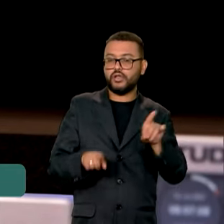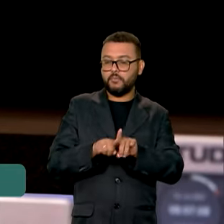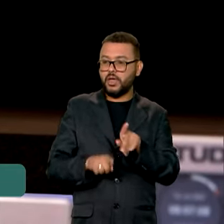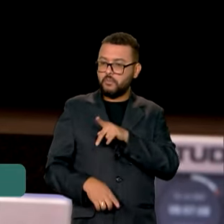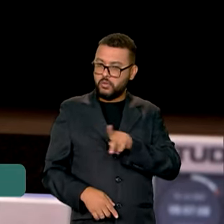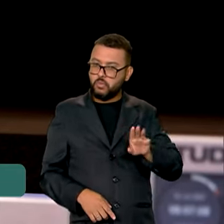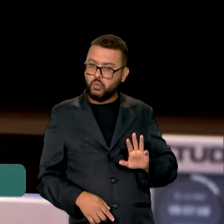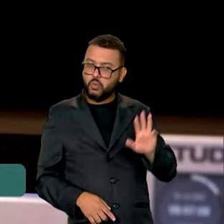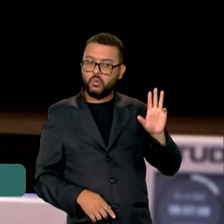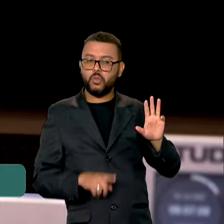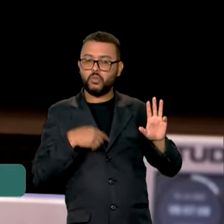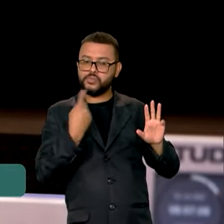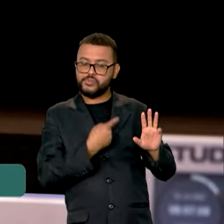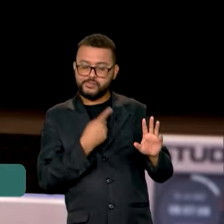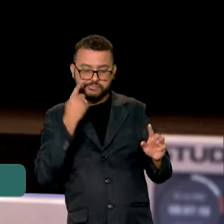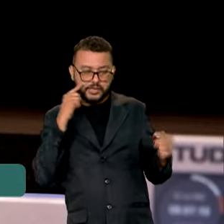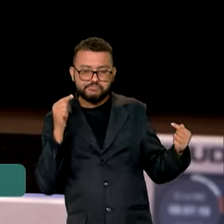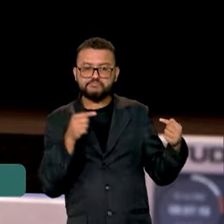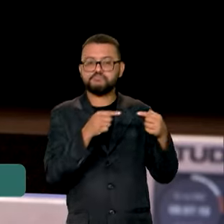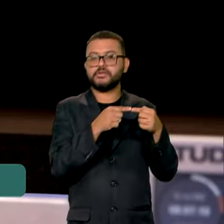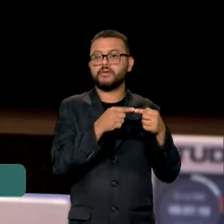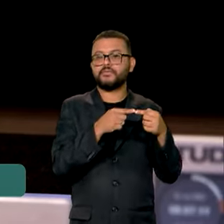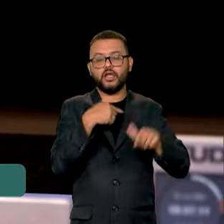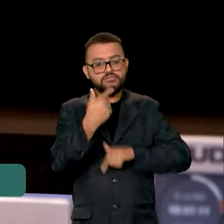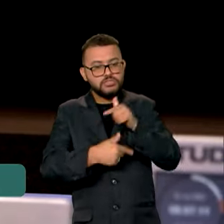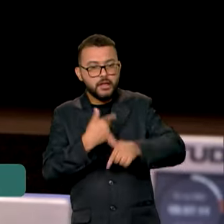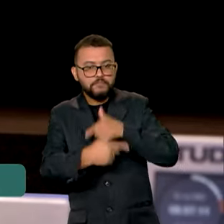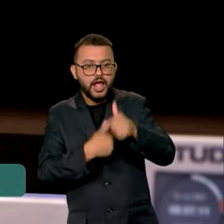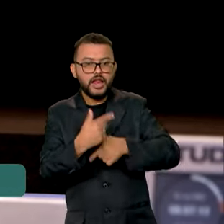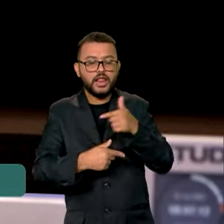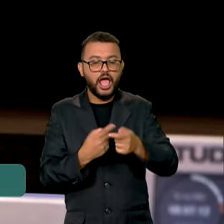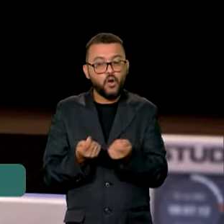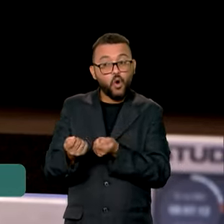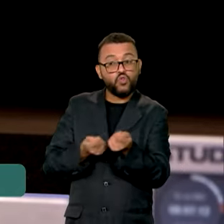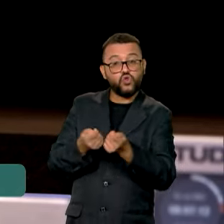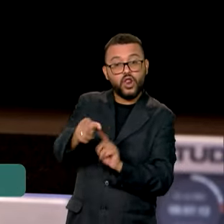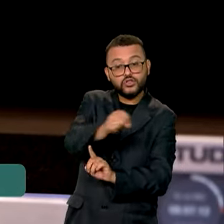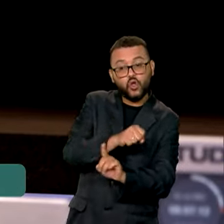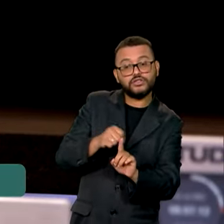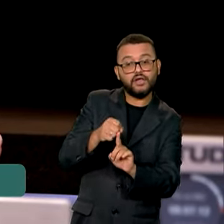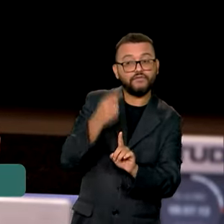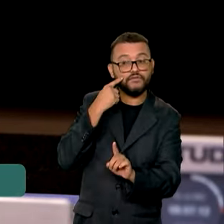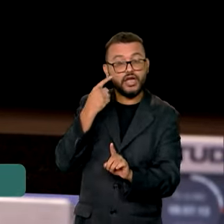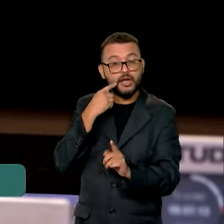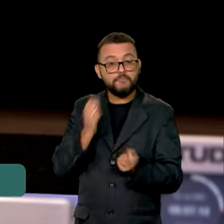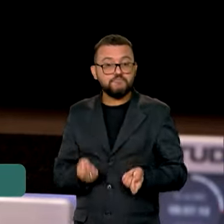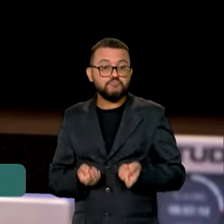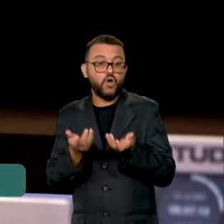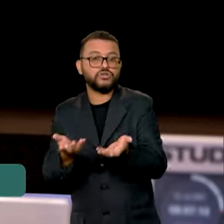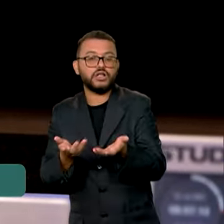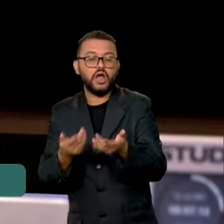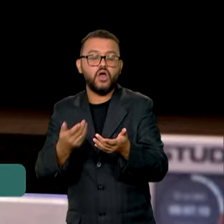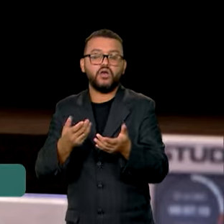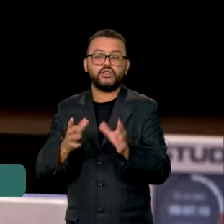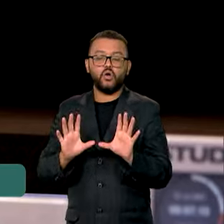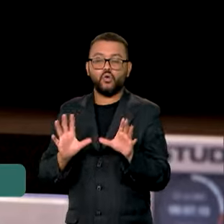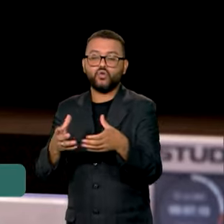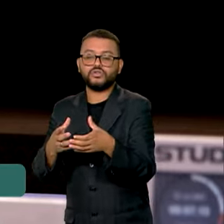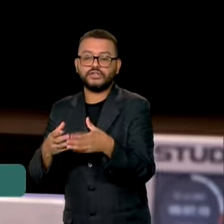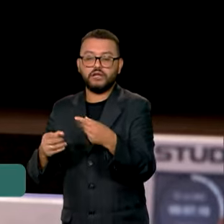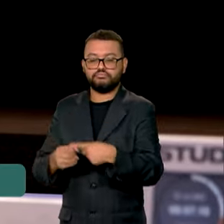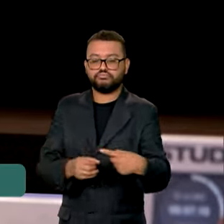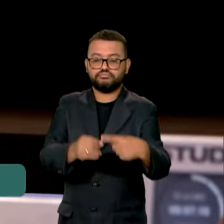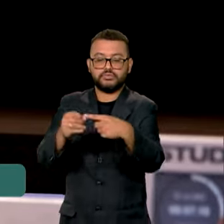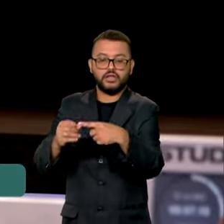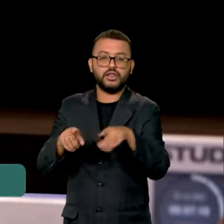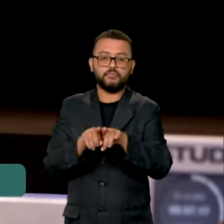presidente Lula, nós temos trabalhado muito uma agenda de controle social com os conselhos municipais, com os conselhos de